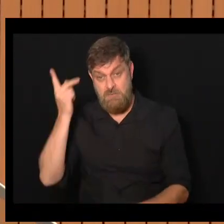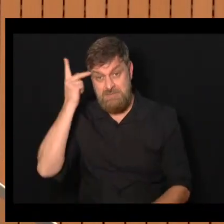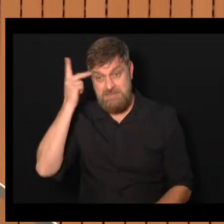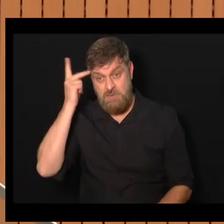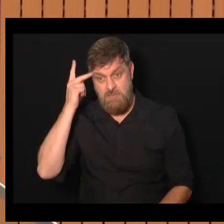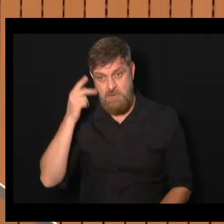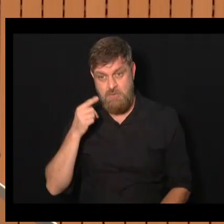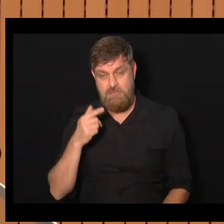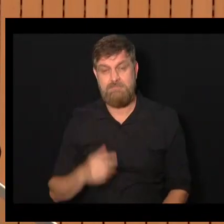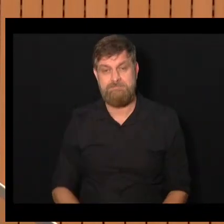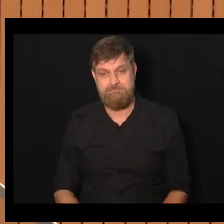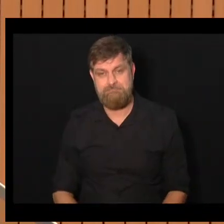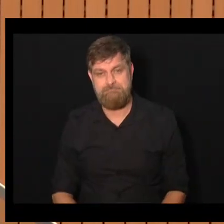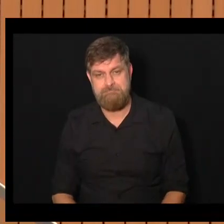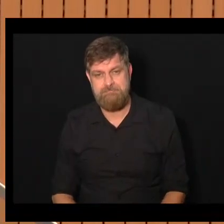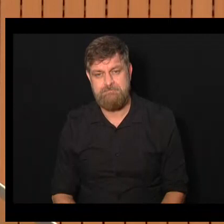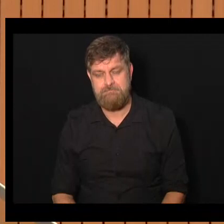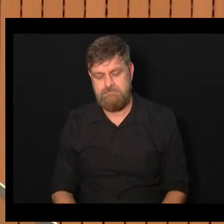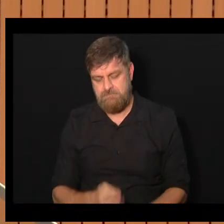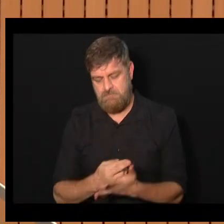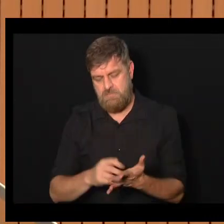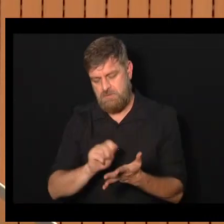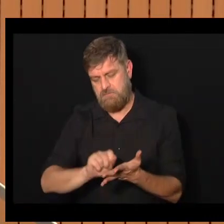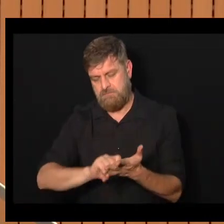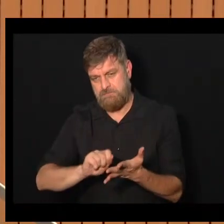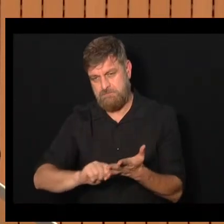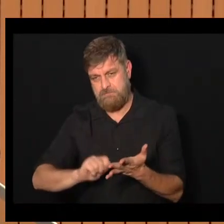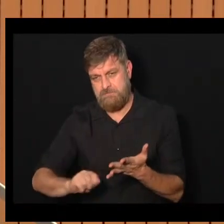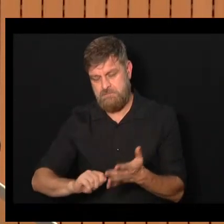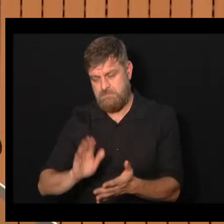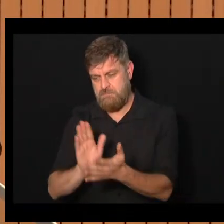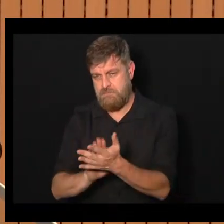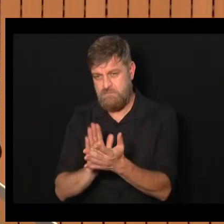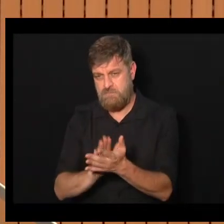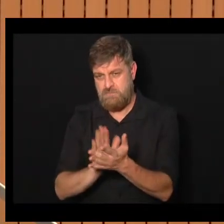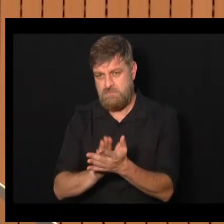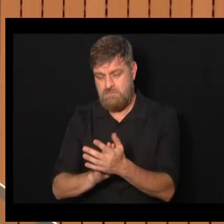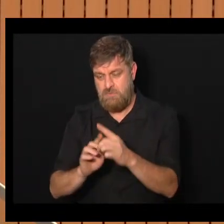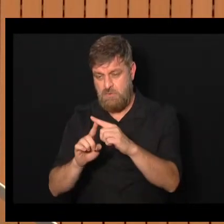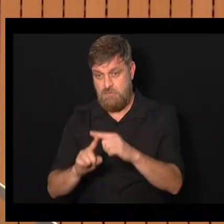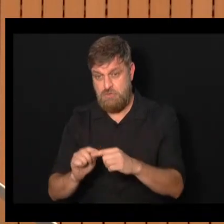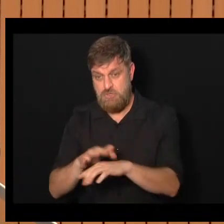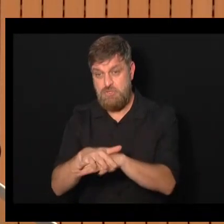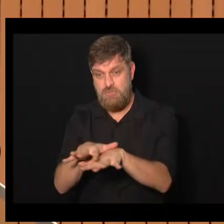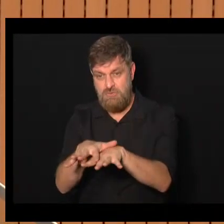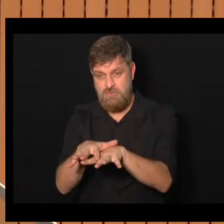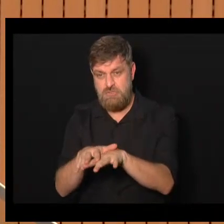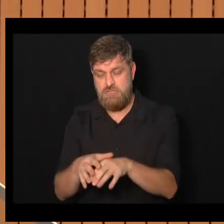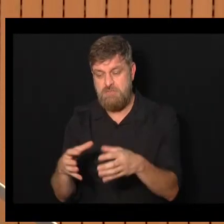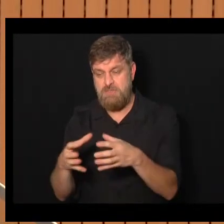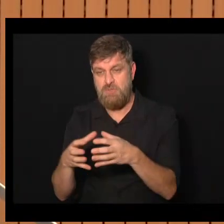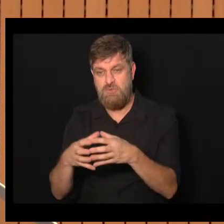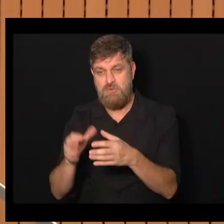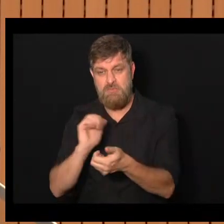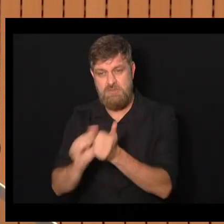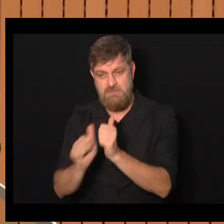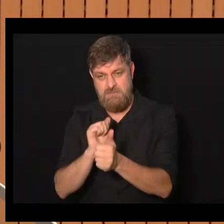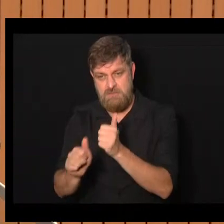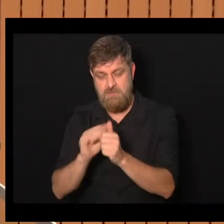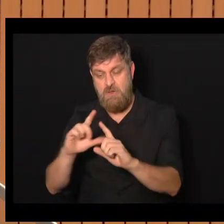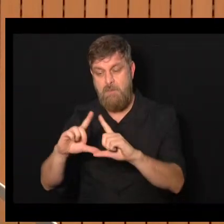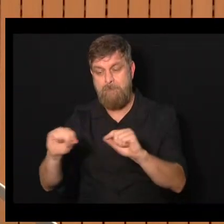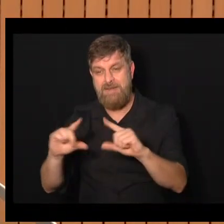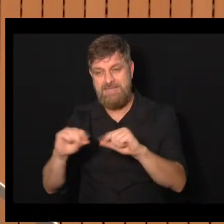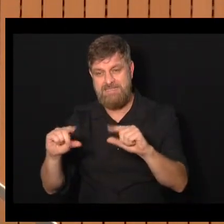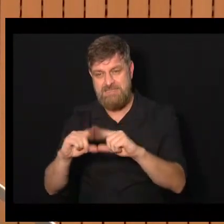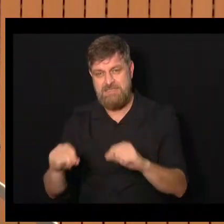Então fica aqui o requerimento de voto de aplausos, dando os parabéns para todos os envolvidos lá no evento que aconteceu ontem no Parque